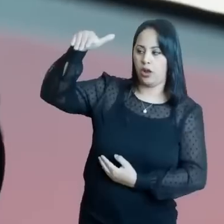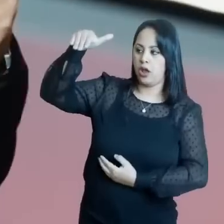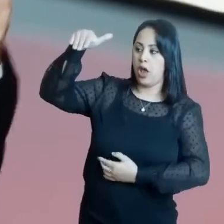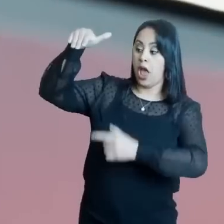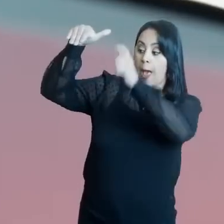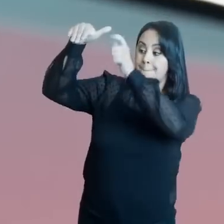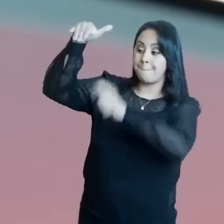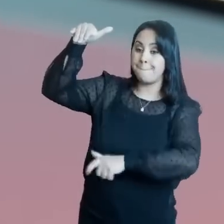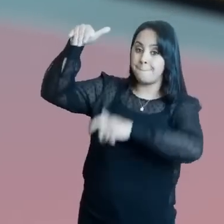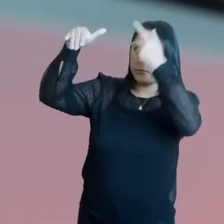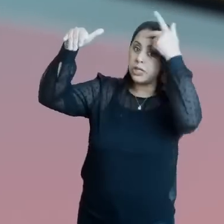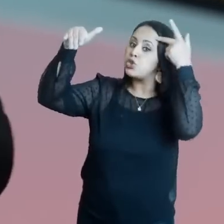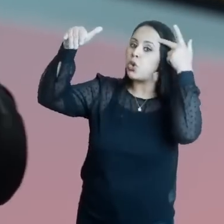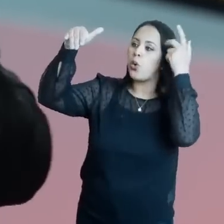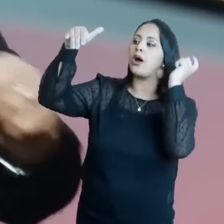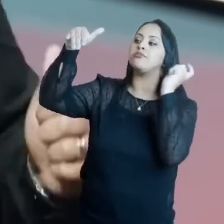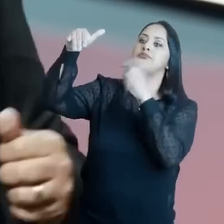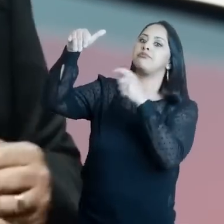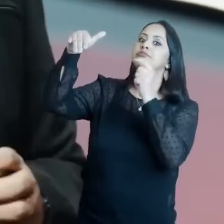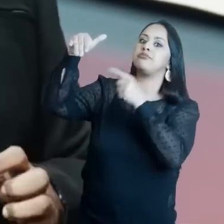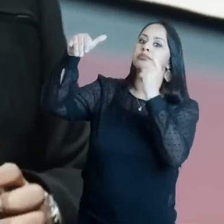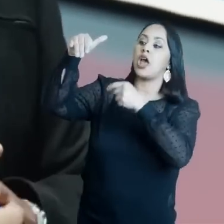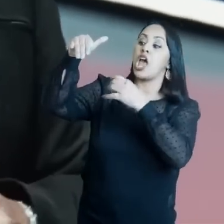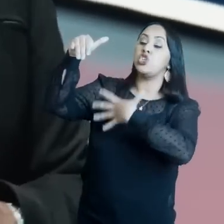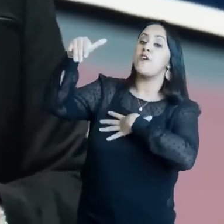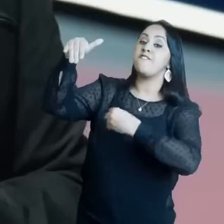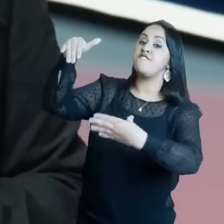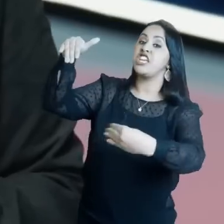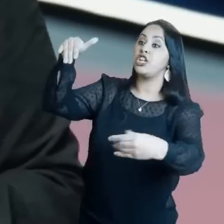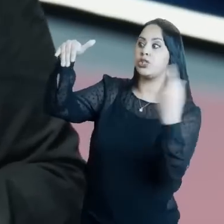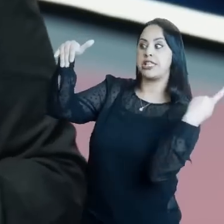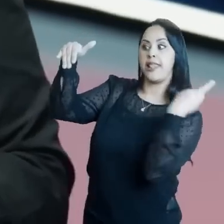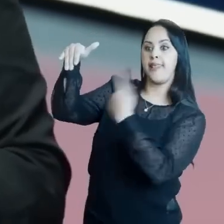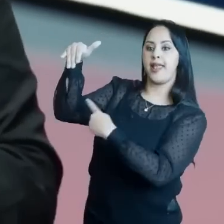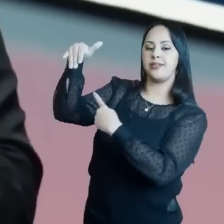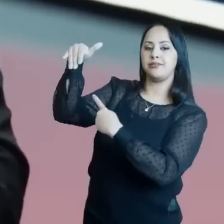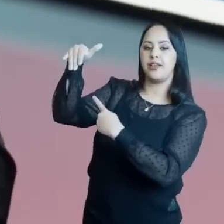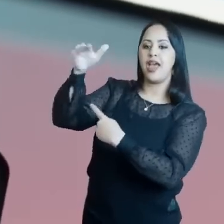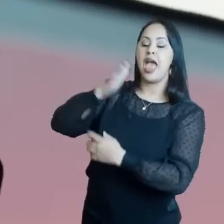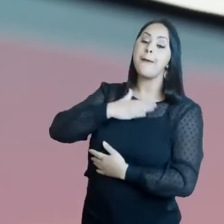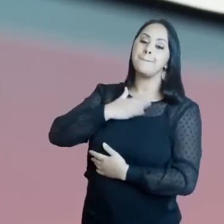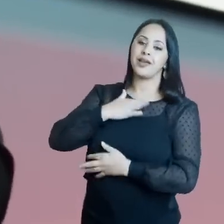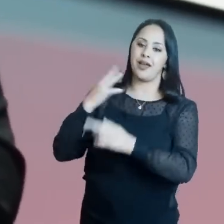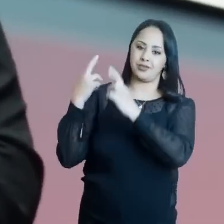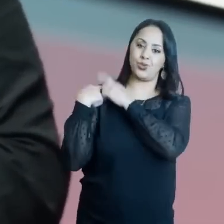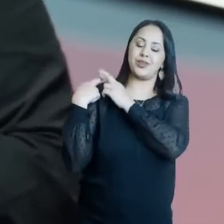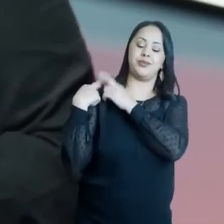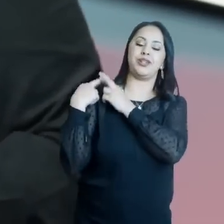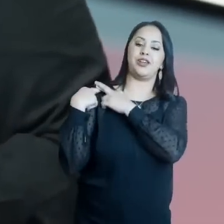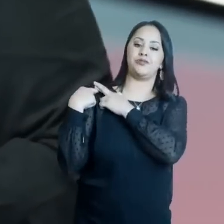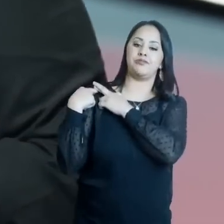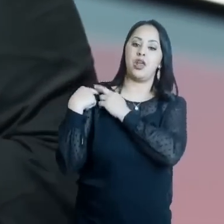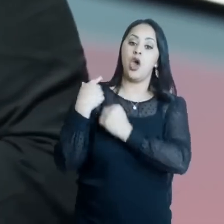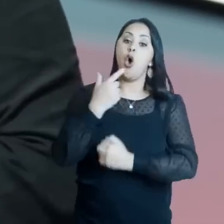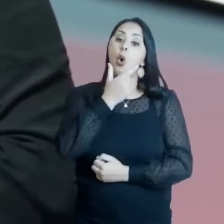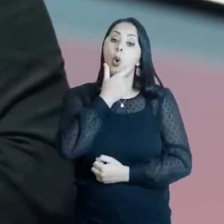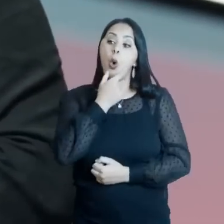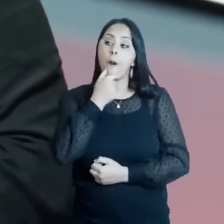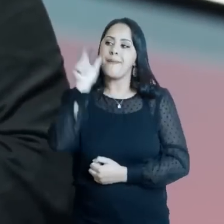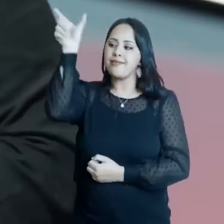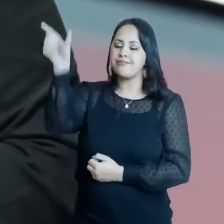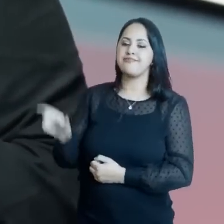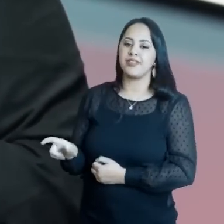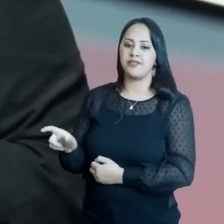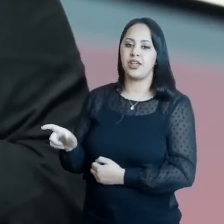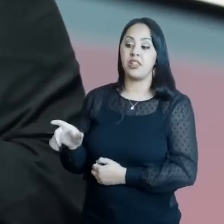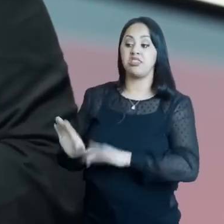a pessoa que ele vai se tornar, a geração que vai vir abaixo dele, é minha responsabilidade. O homem que ele vai se tornar depende de